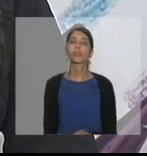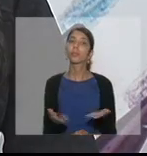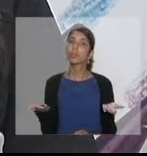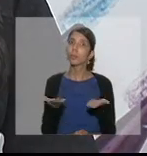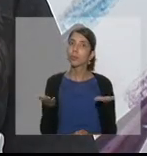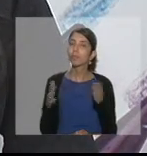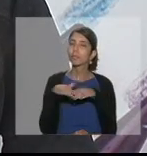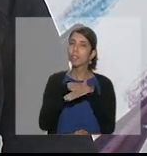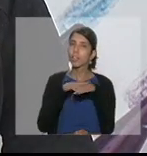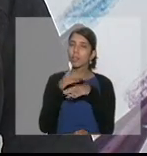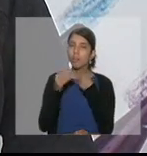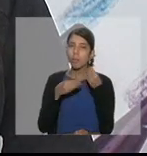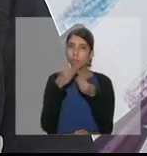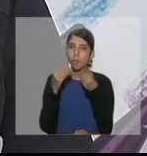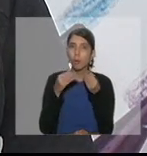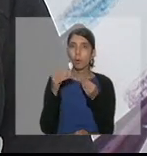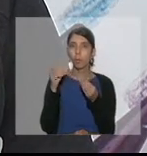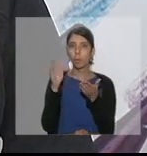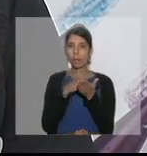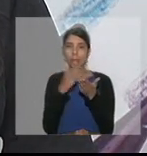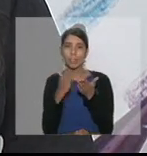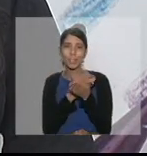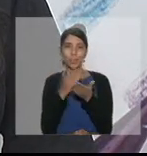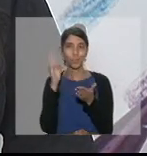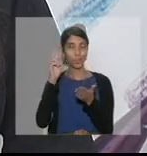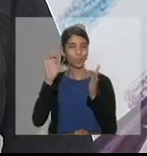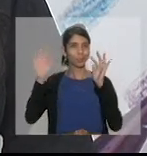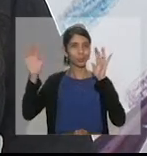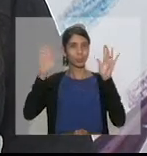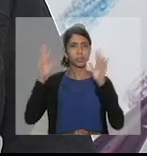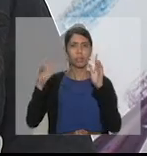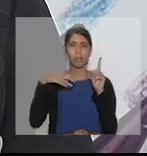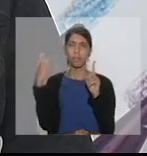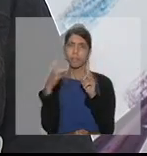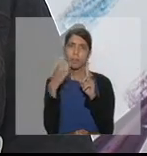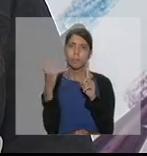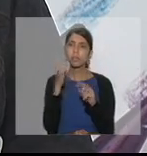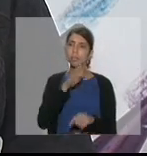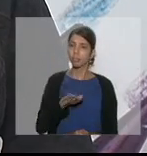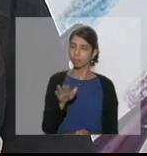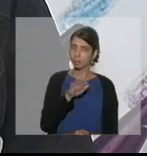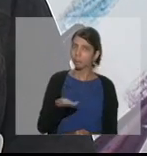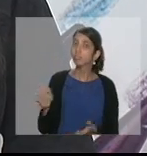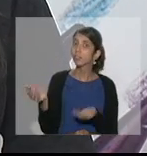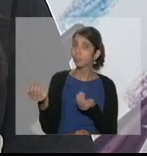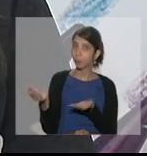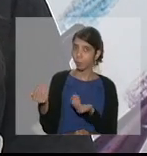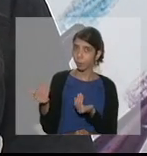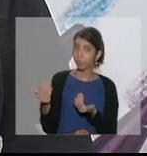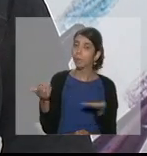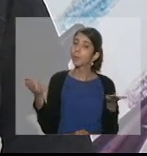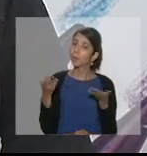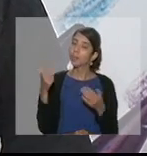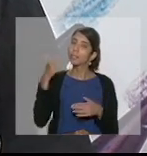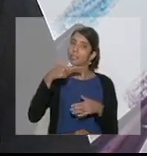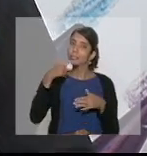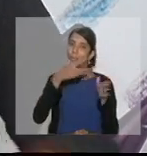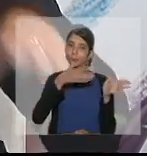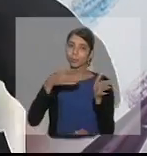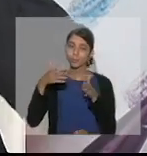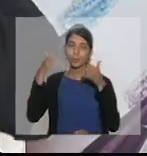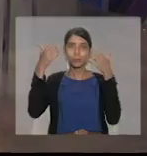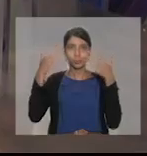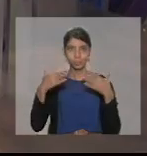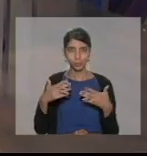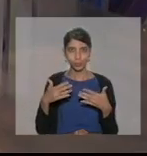nós estamos discutindo a influência dos livros de ficção no imaginário das crianças e adolescentes. E esse é o segundo bloco do